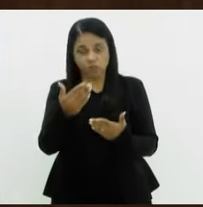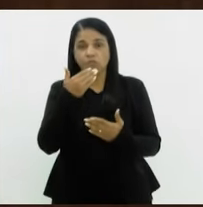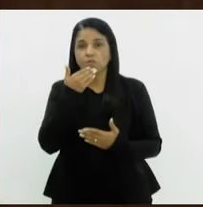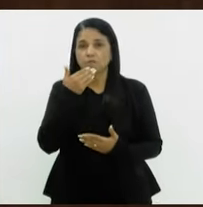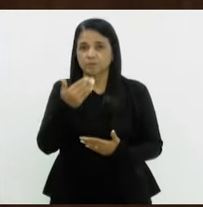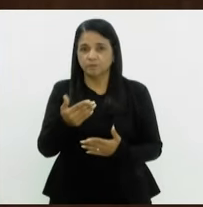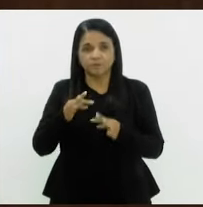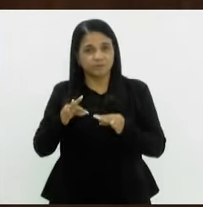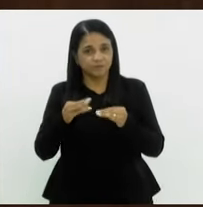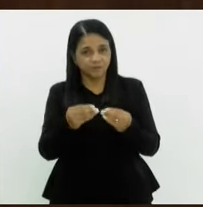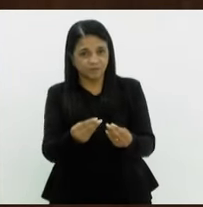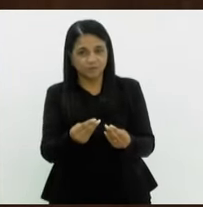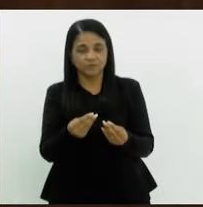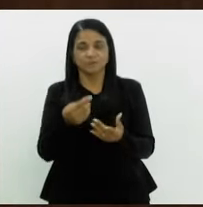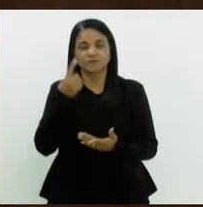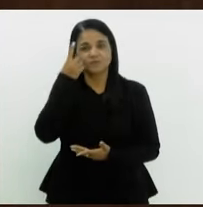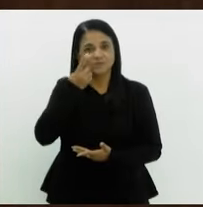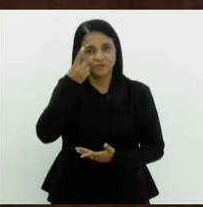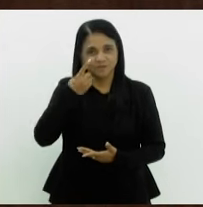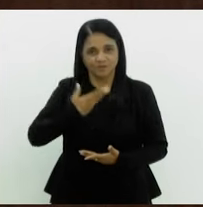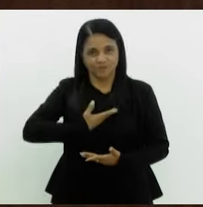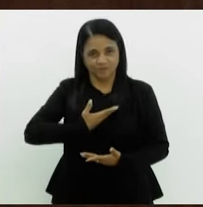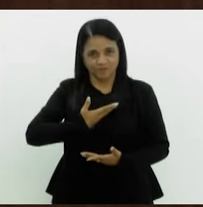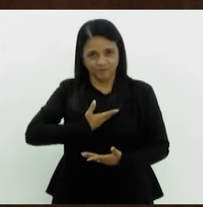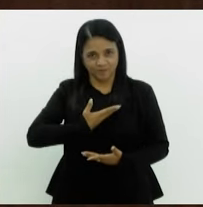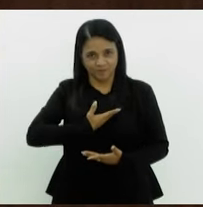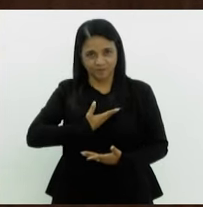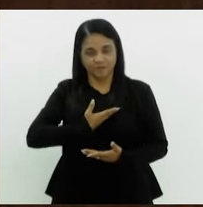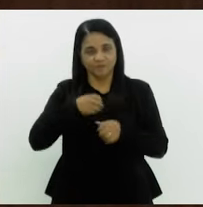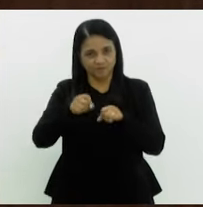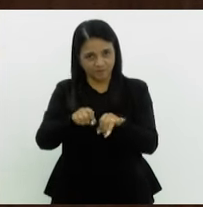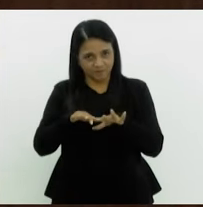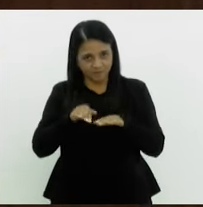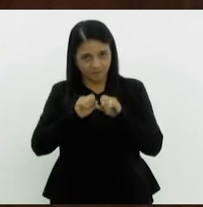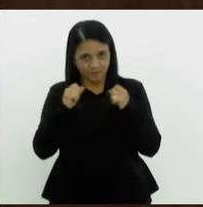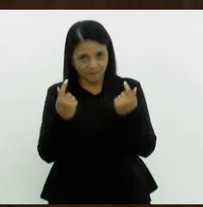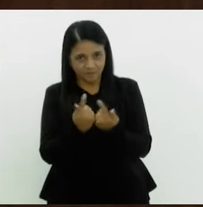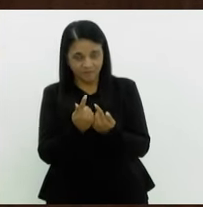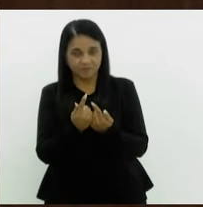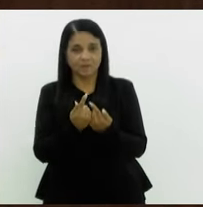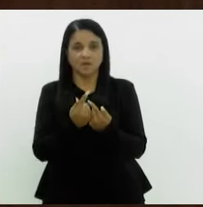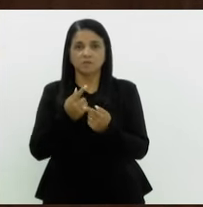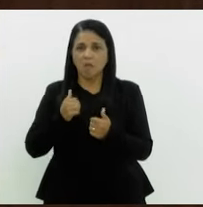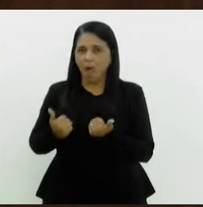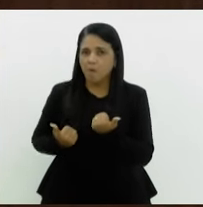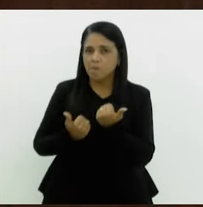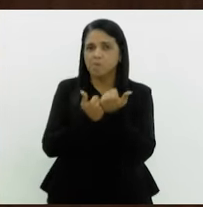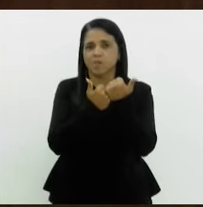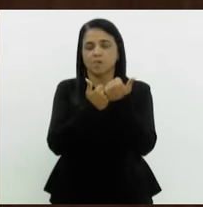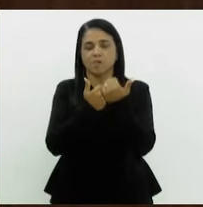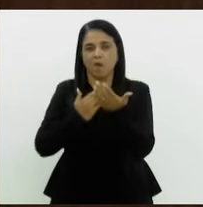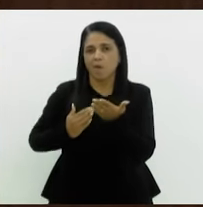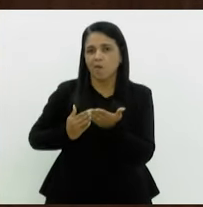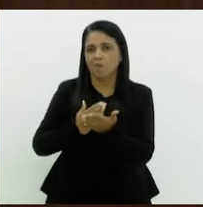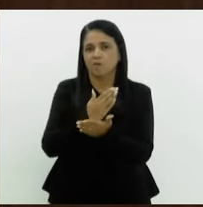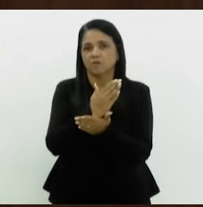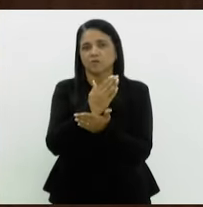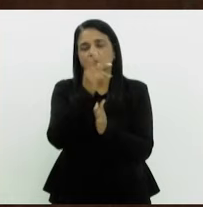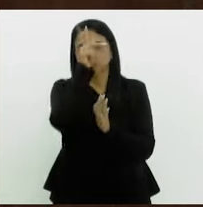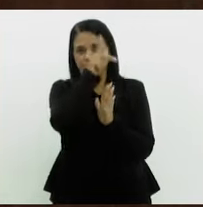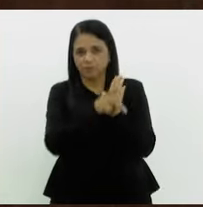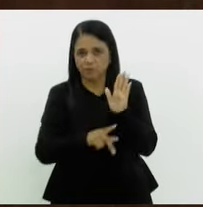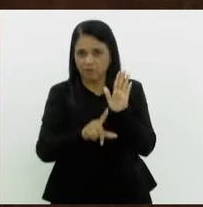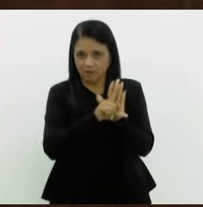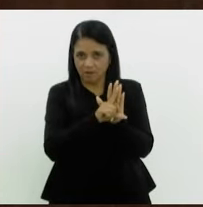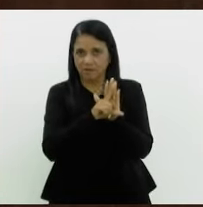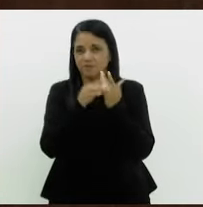a todos os nobres colegas, os pares aqui da Assembleia Legislativa, que nos apoie para a aprovação desse projeto de